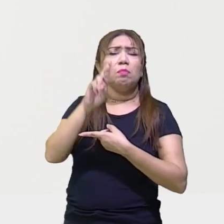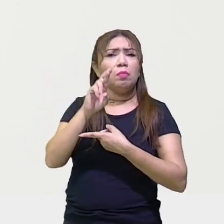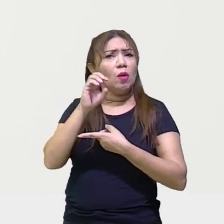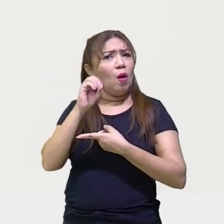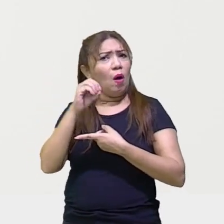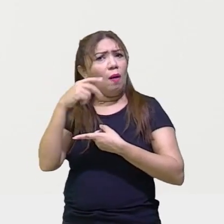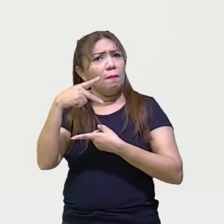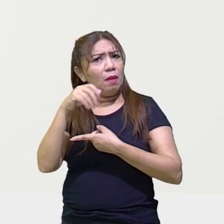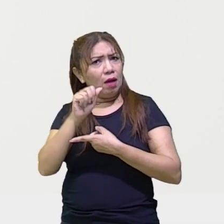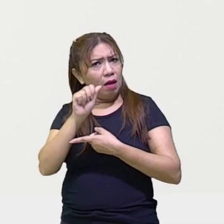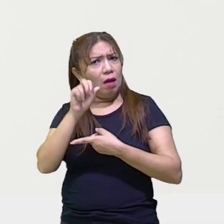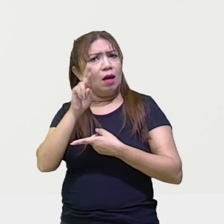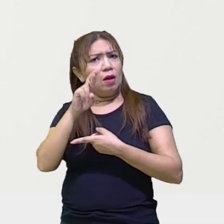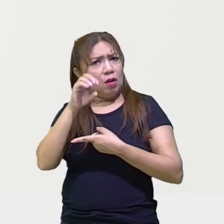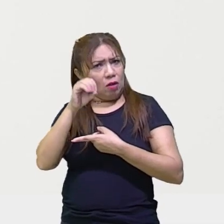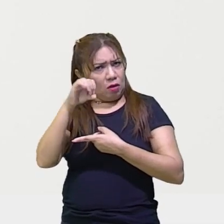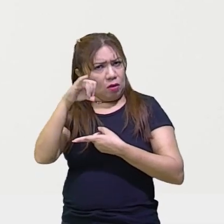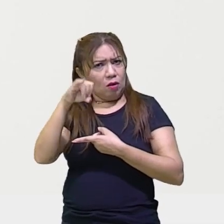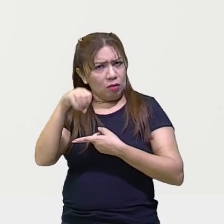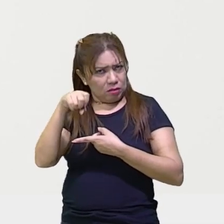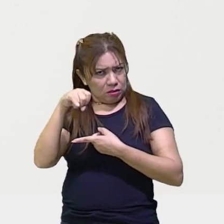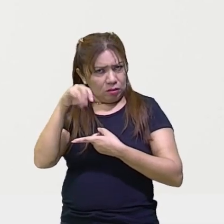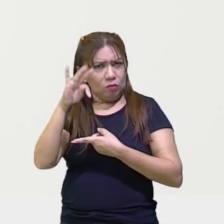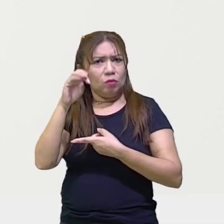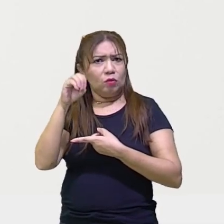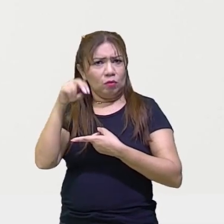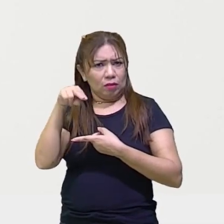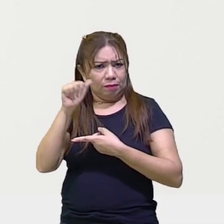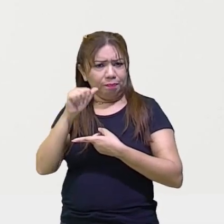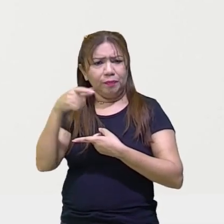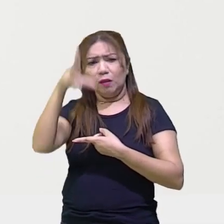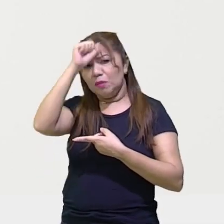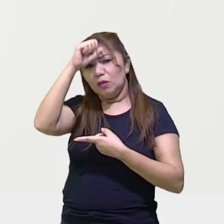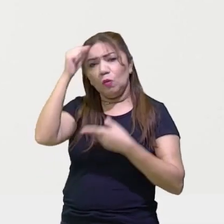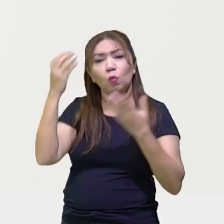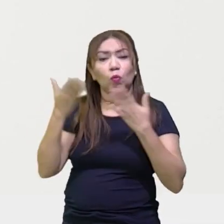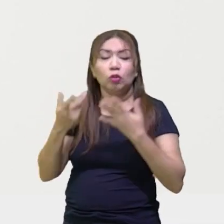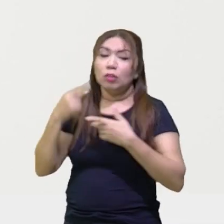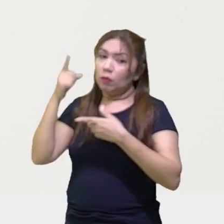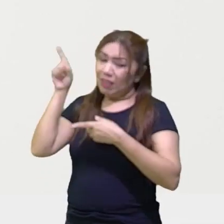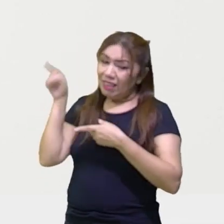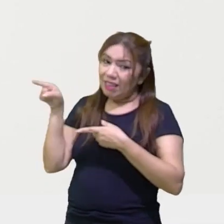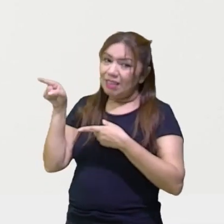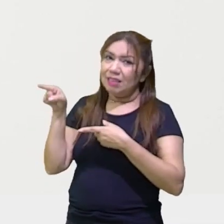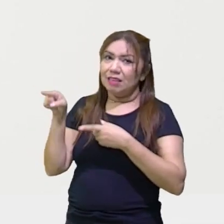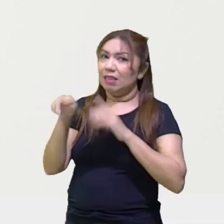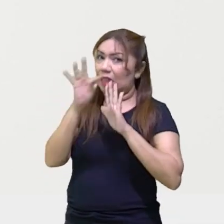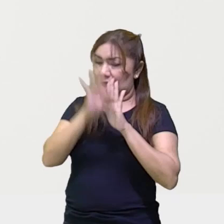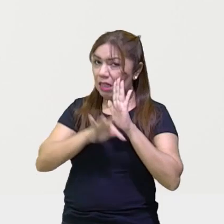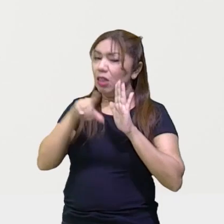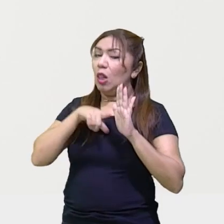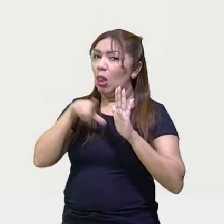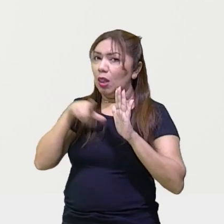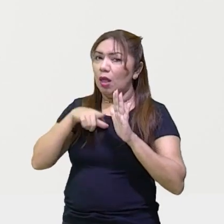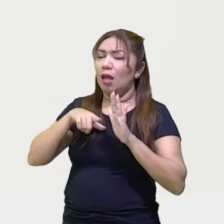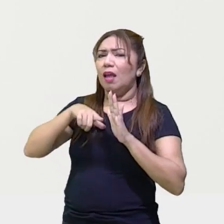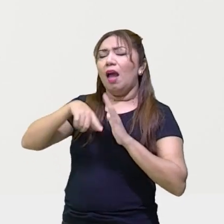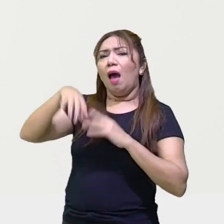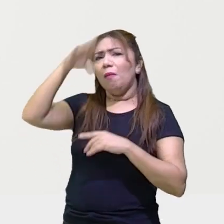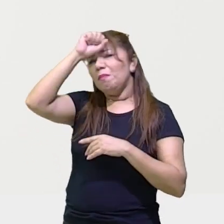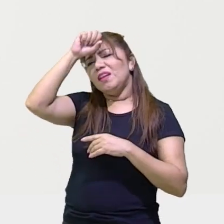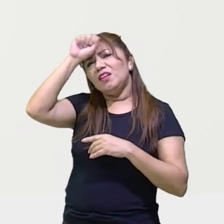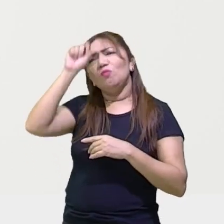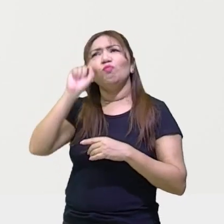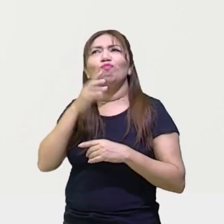Todas elas têm uma regra e a gente aprendeu isso hoje. Por que eu escolhi esse texto? Para vocês saberem um pouco mais do gambá e